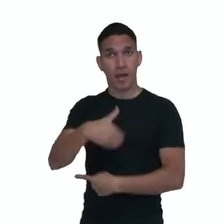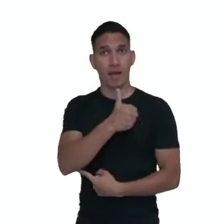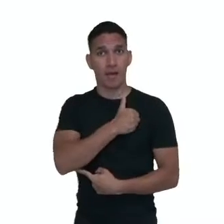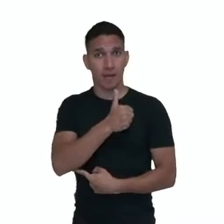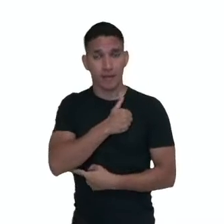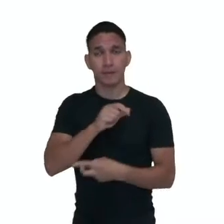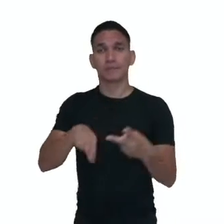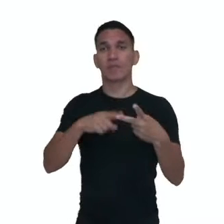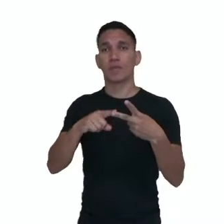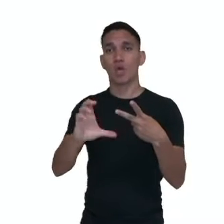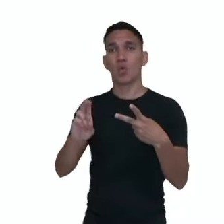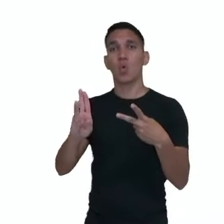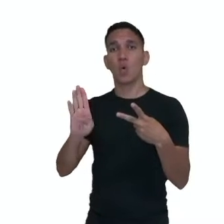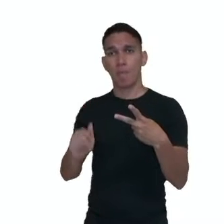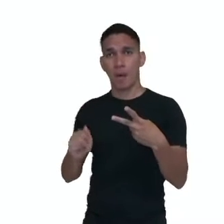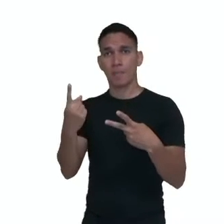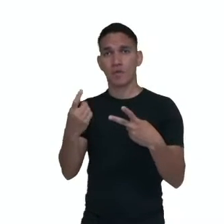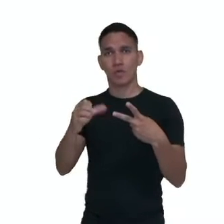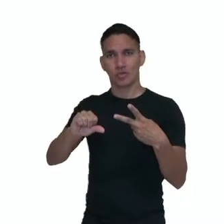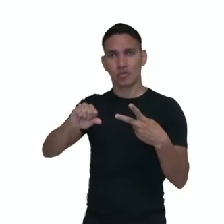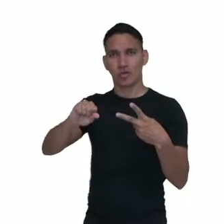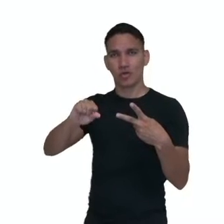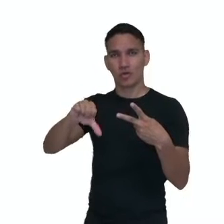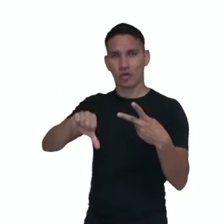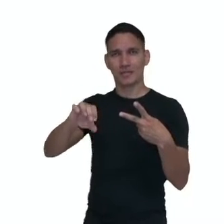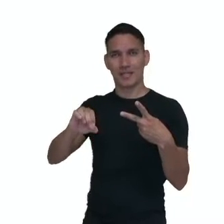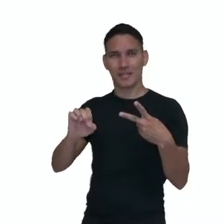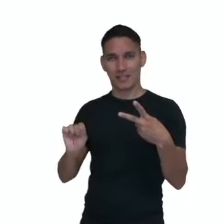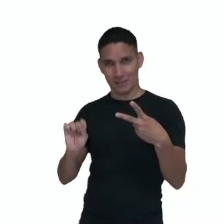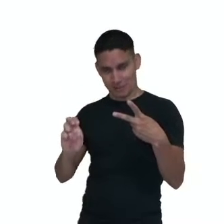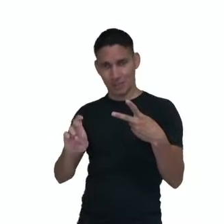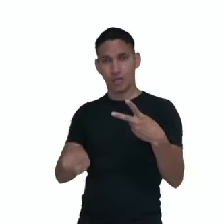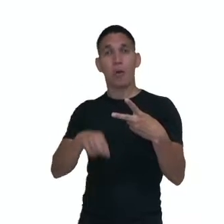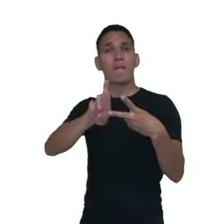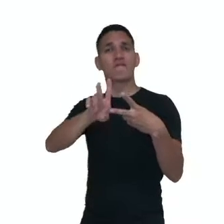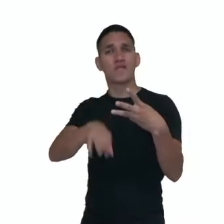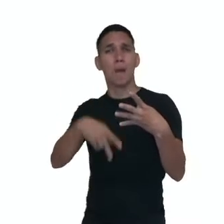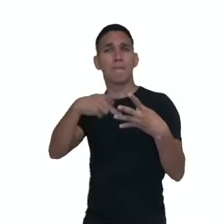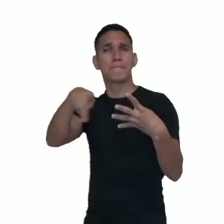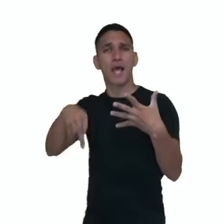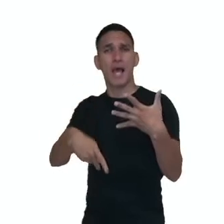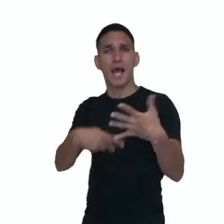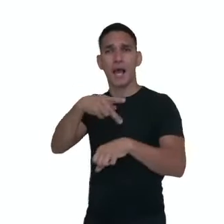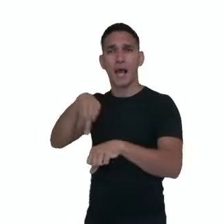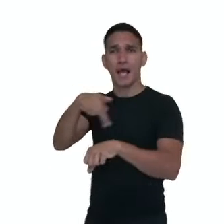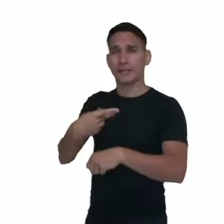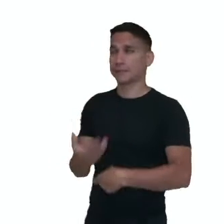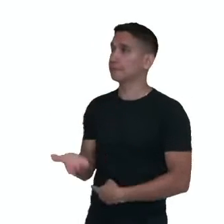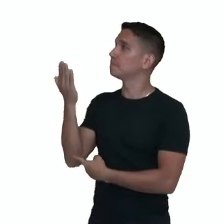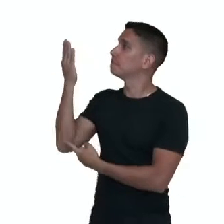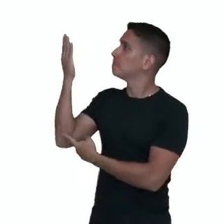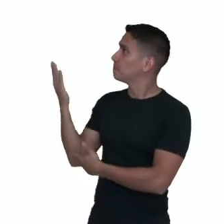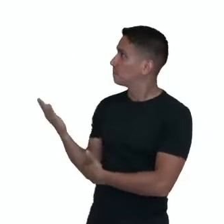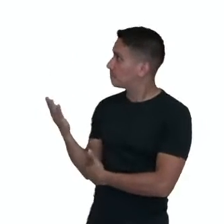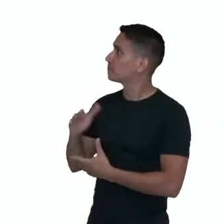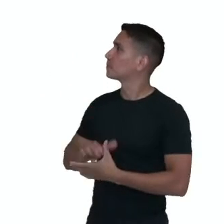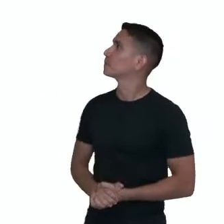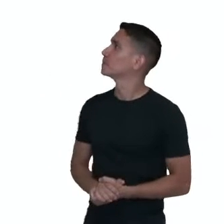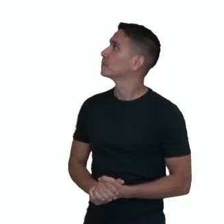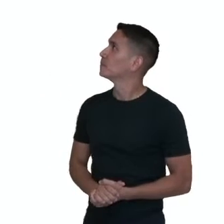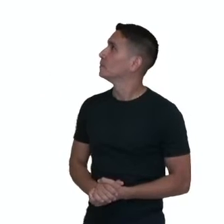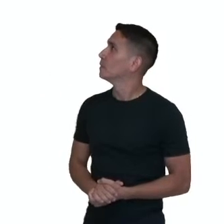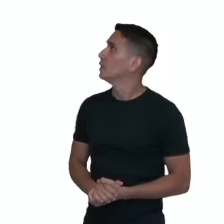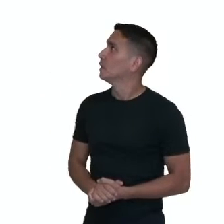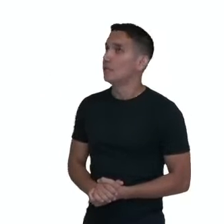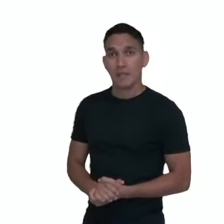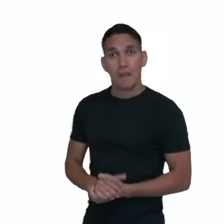em 1905, Filipinas e Japão, Porto Rico, Uruguai em 1912,